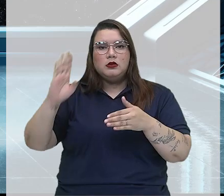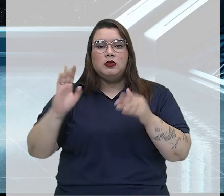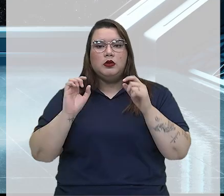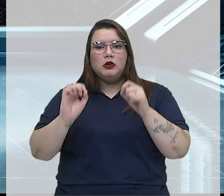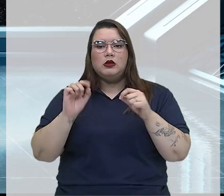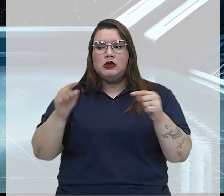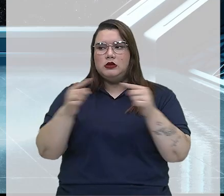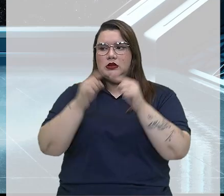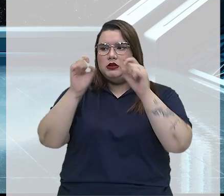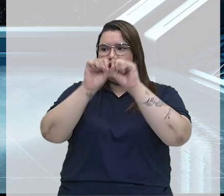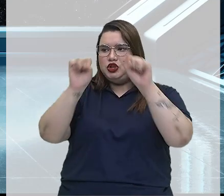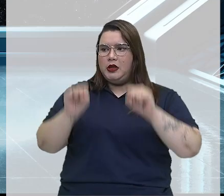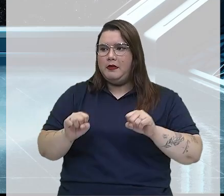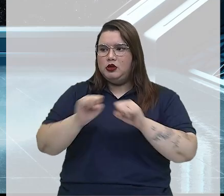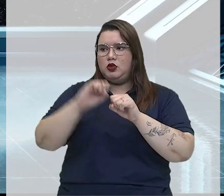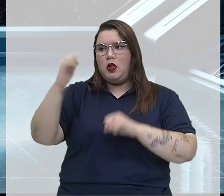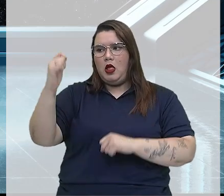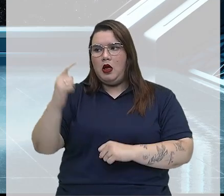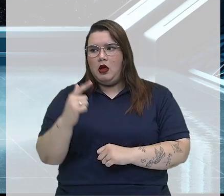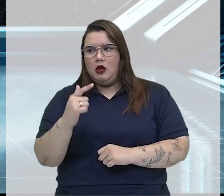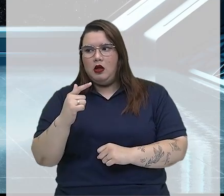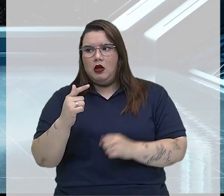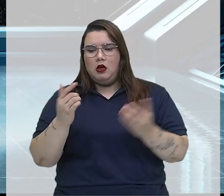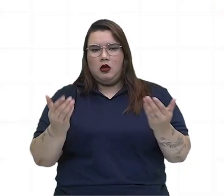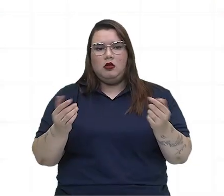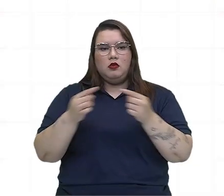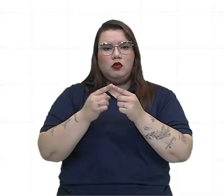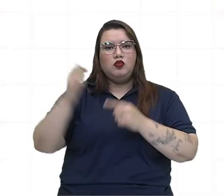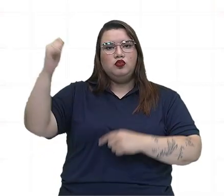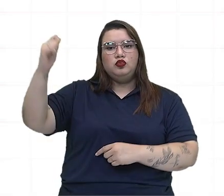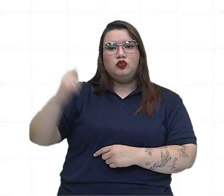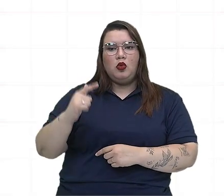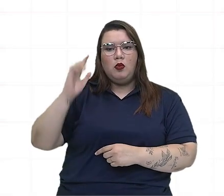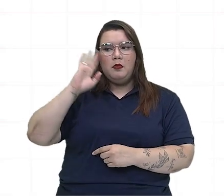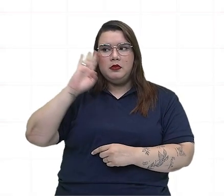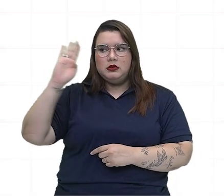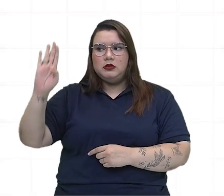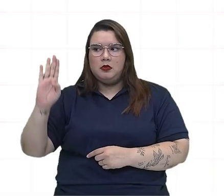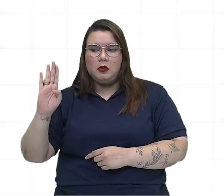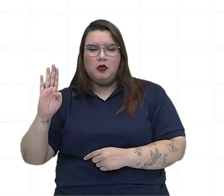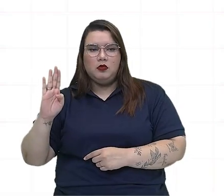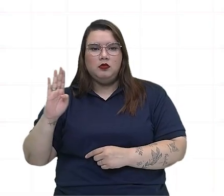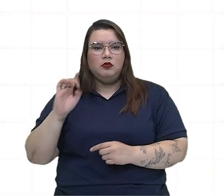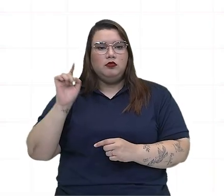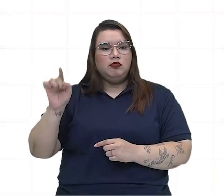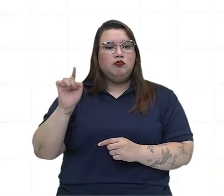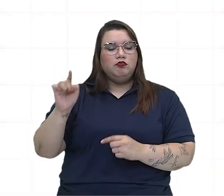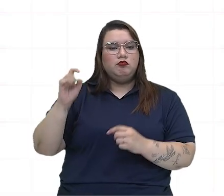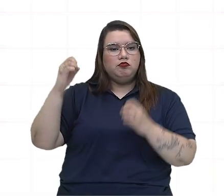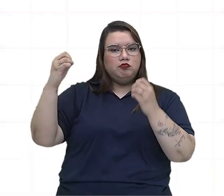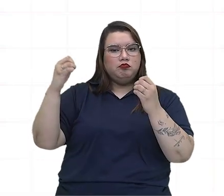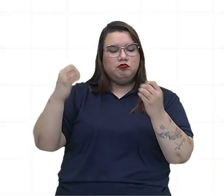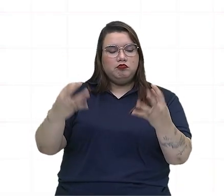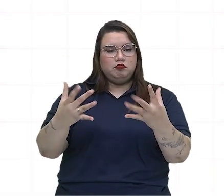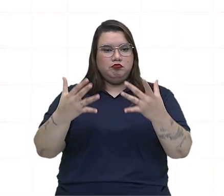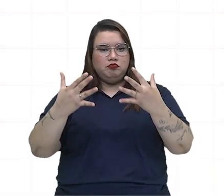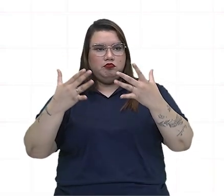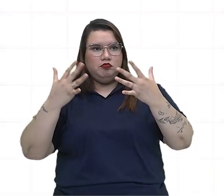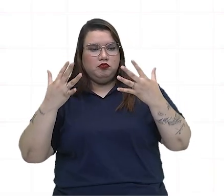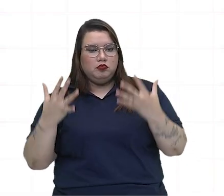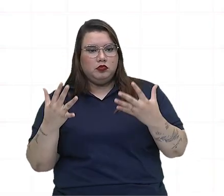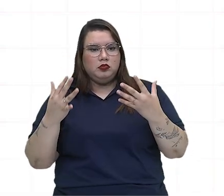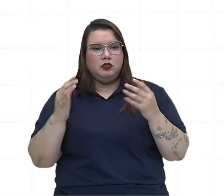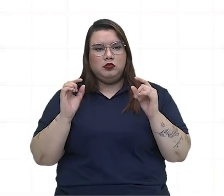do nosso sistema solar para falarmos sobre o Sol. O Sol é uma estrela, um astro